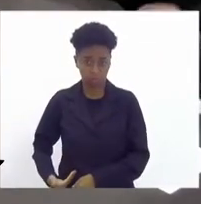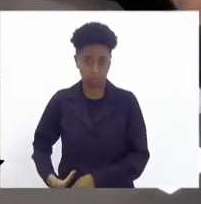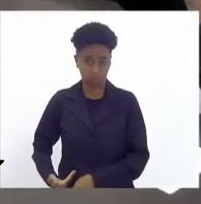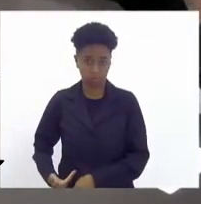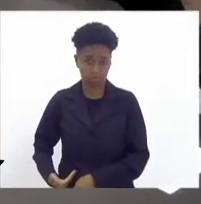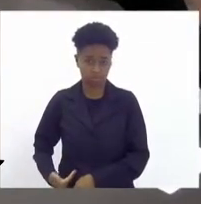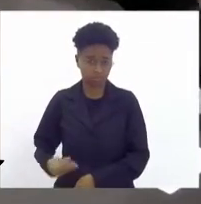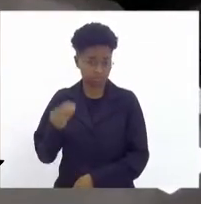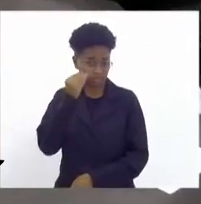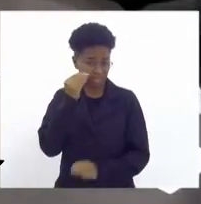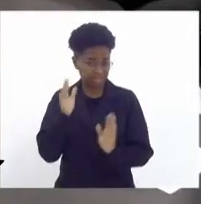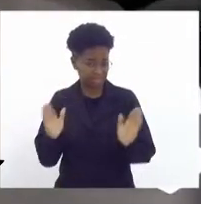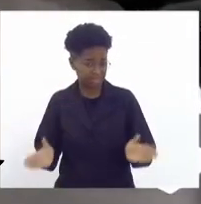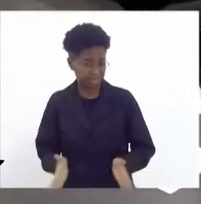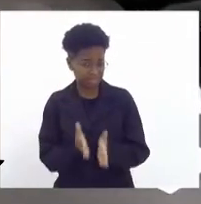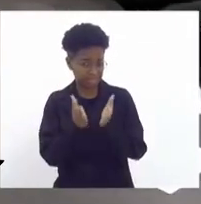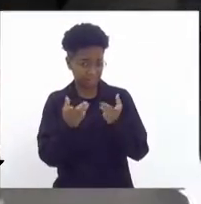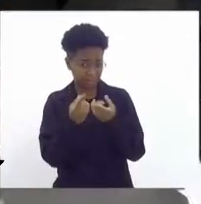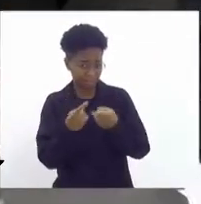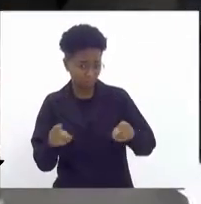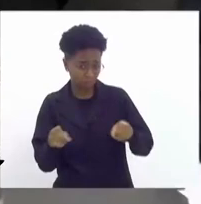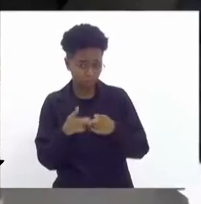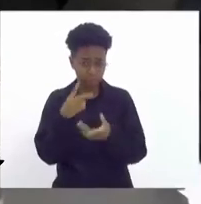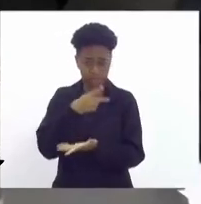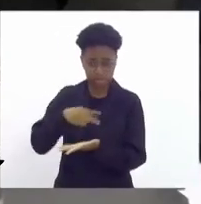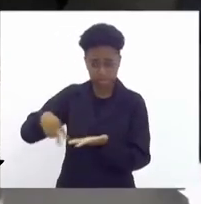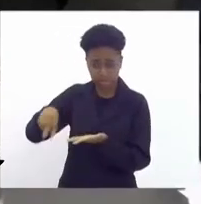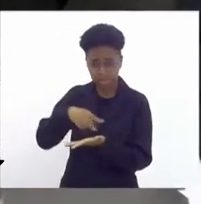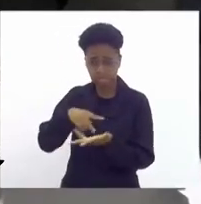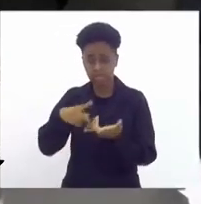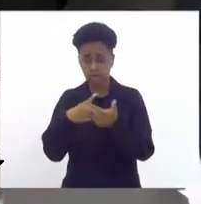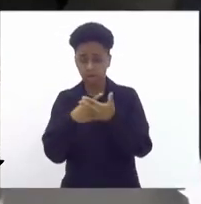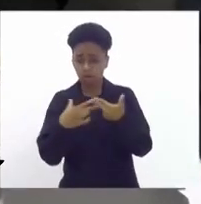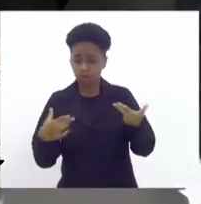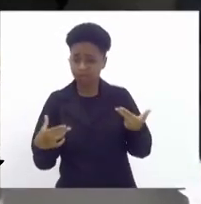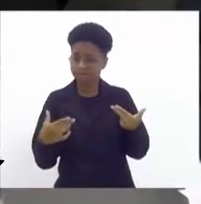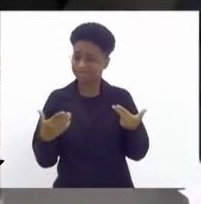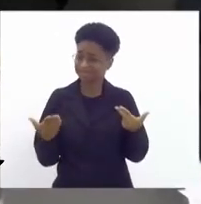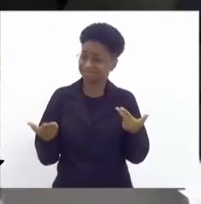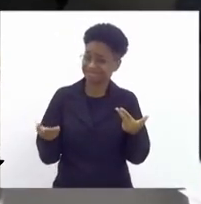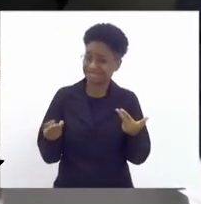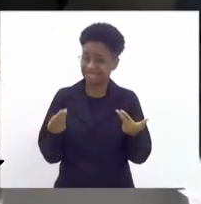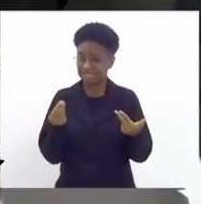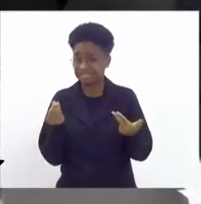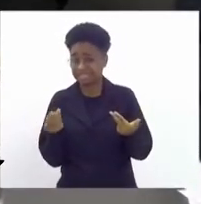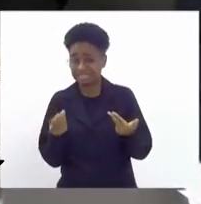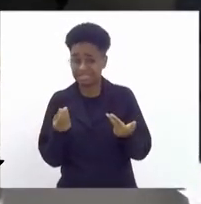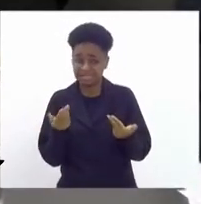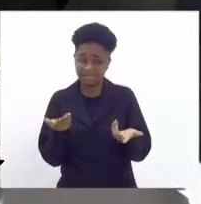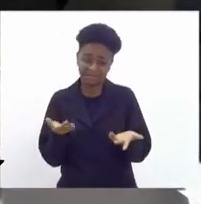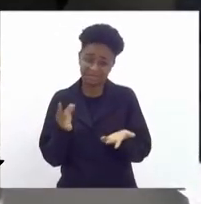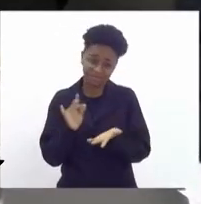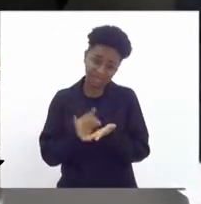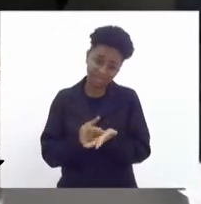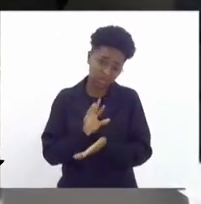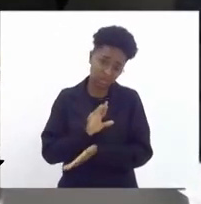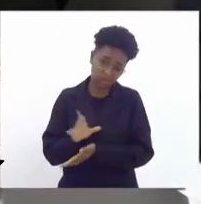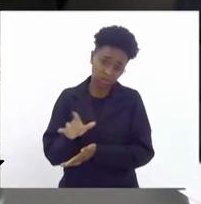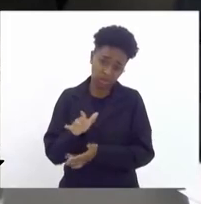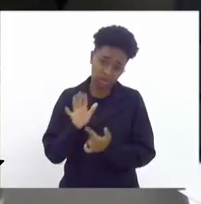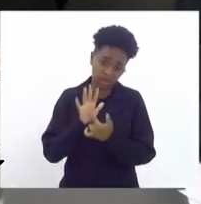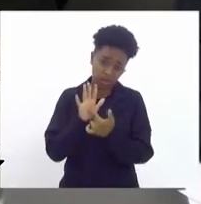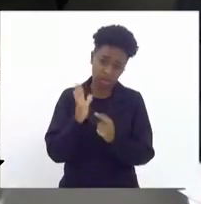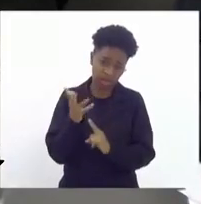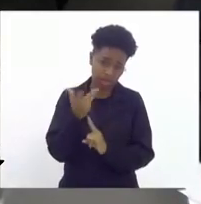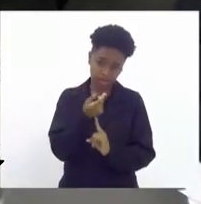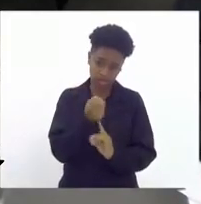para incentivar músicas, coreografias, coisas que estão muito longe de serem manifestações artísticas,